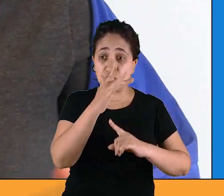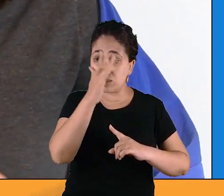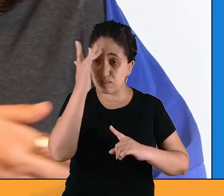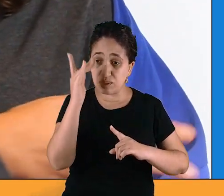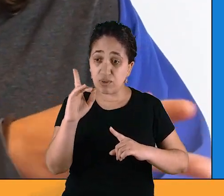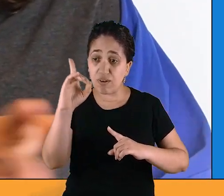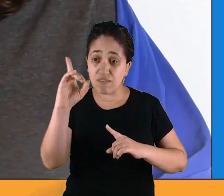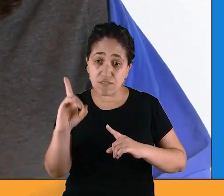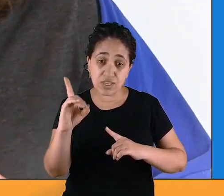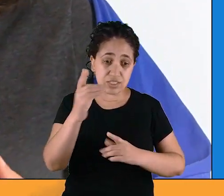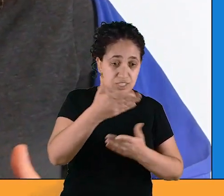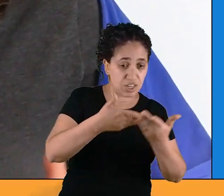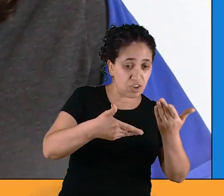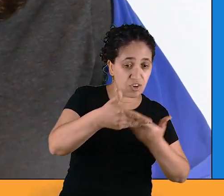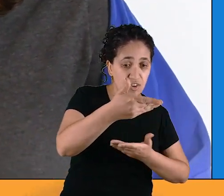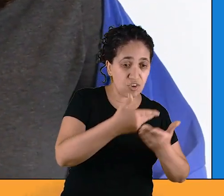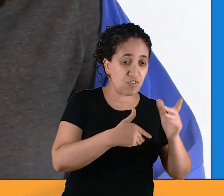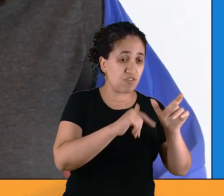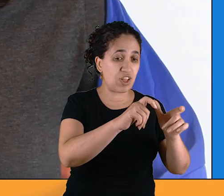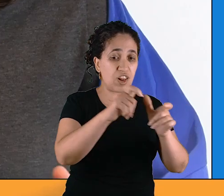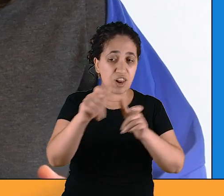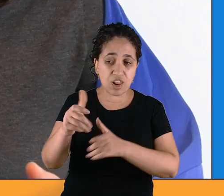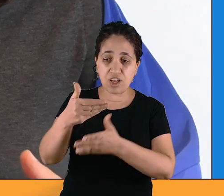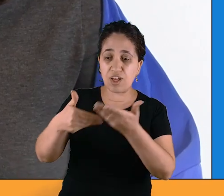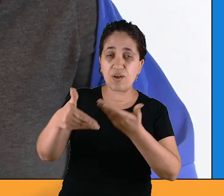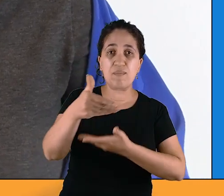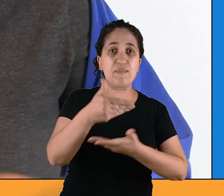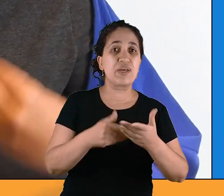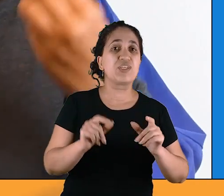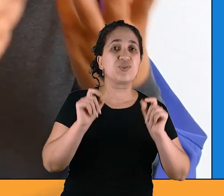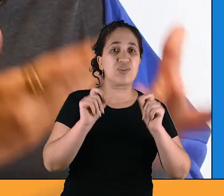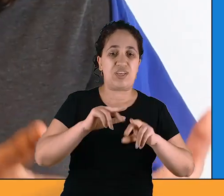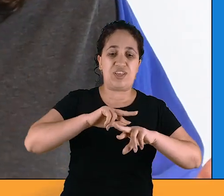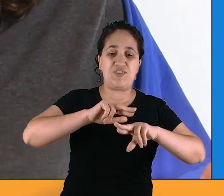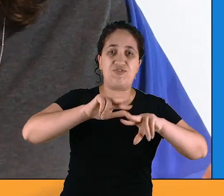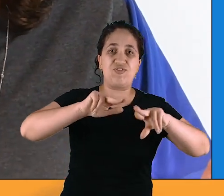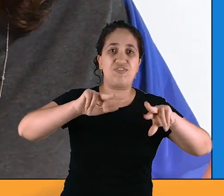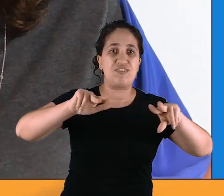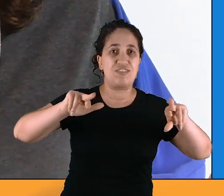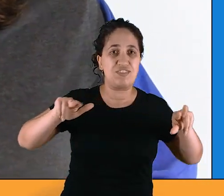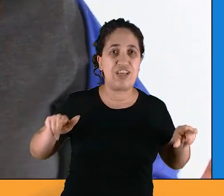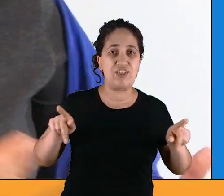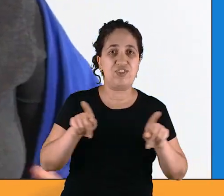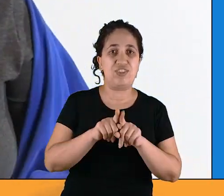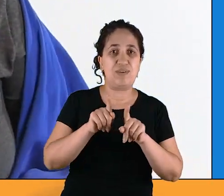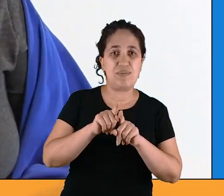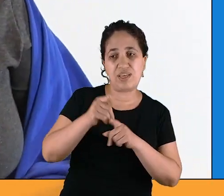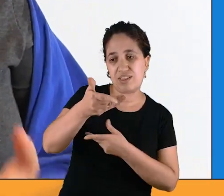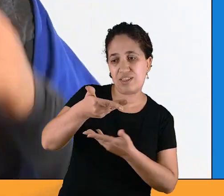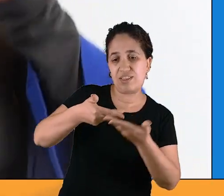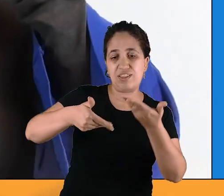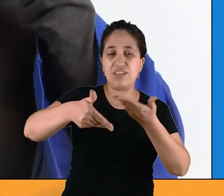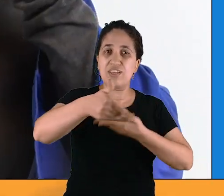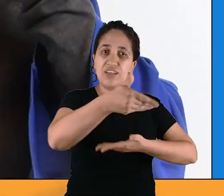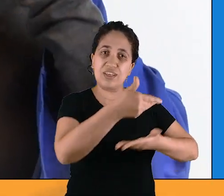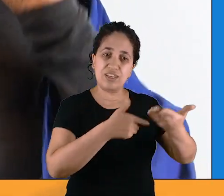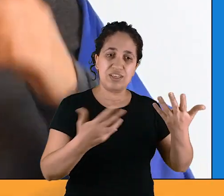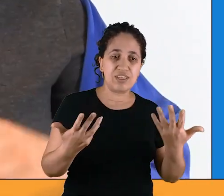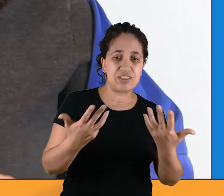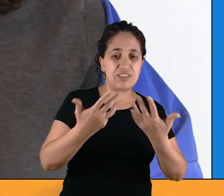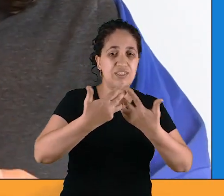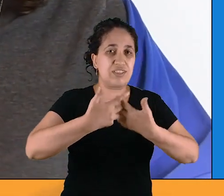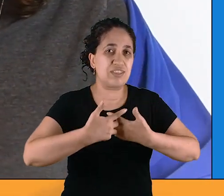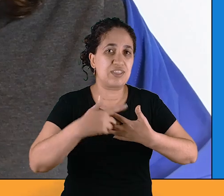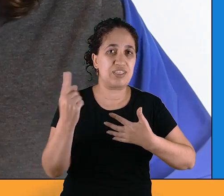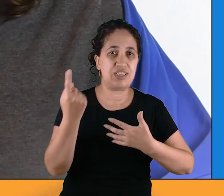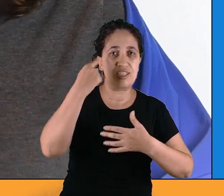com deficiência convivendo nos mais diversos meios. A gente fala da diversidade e da interseccionalidade, que são